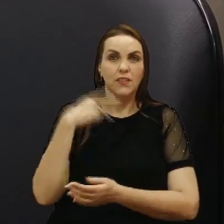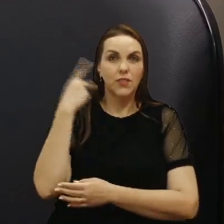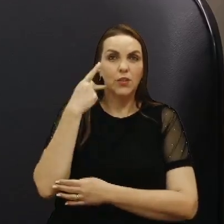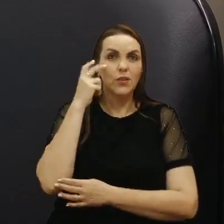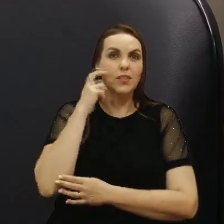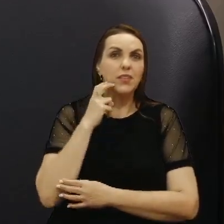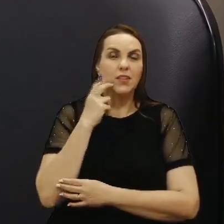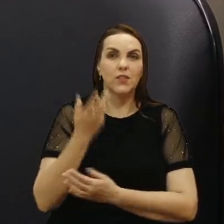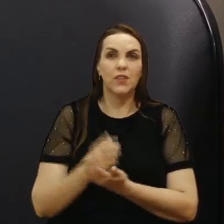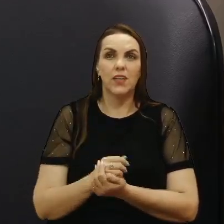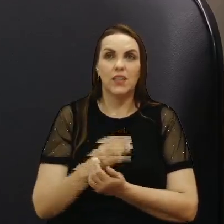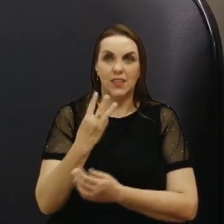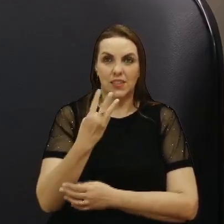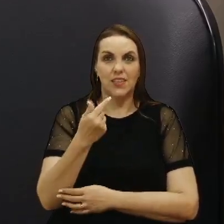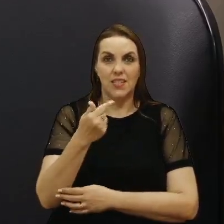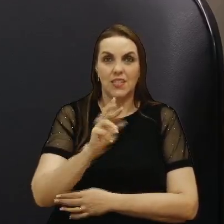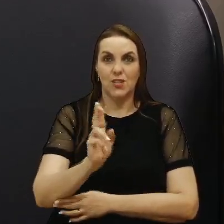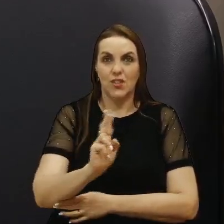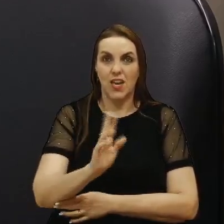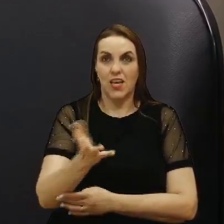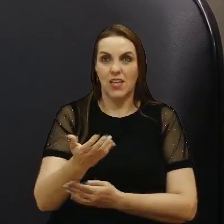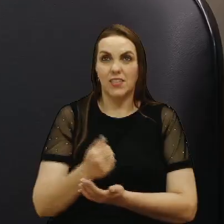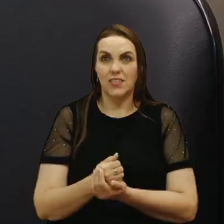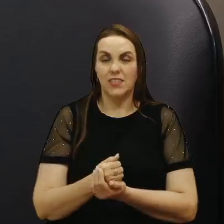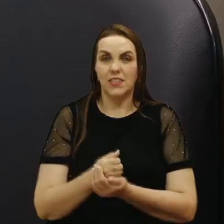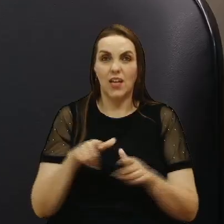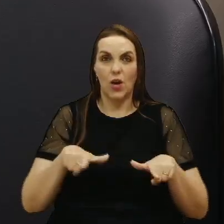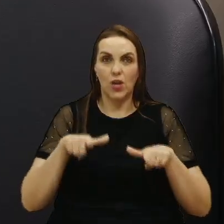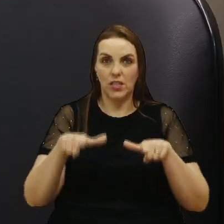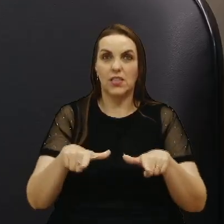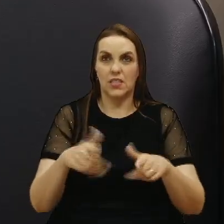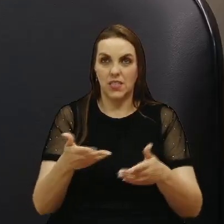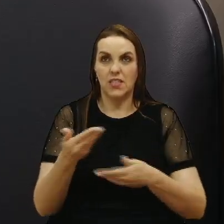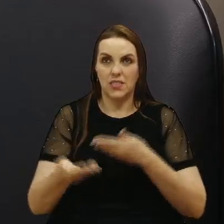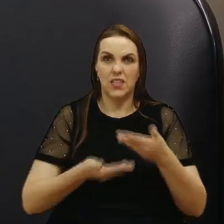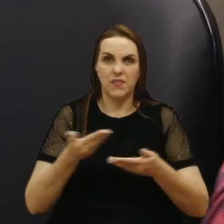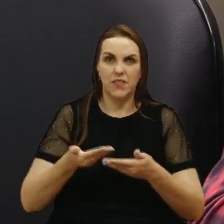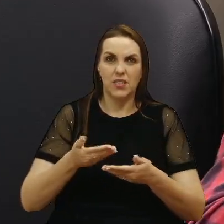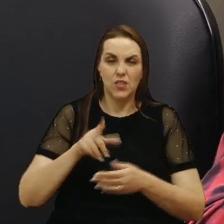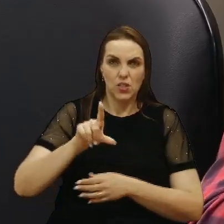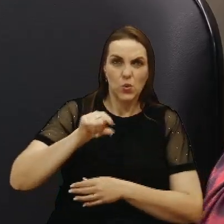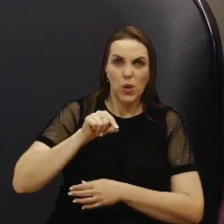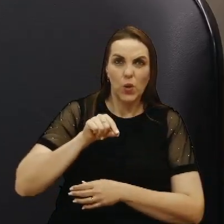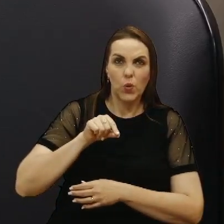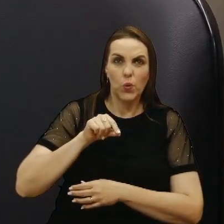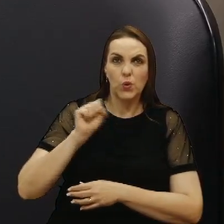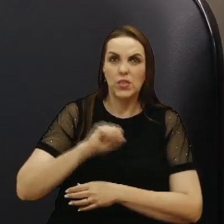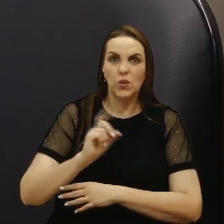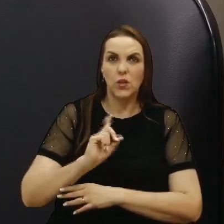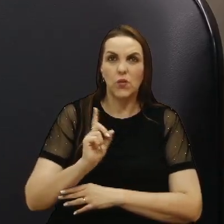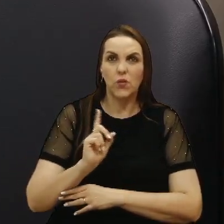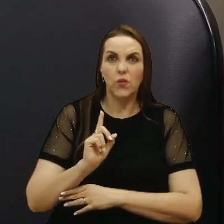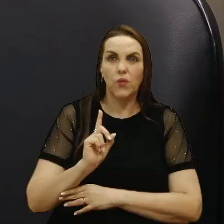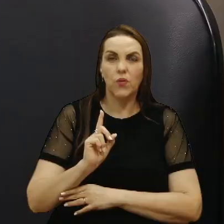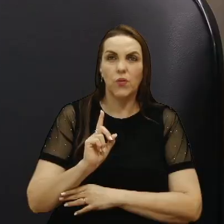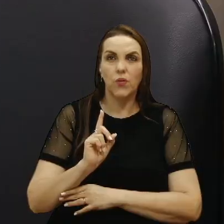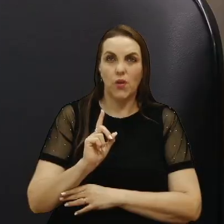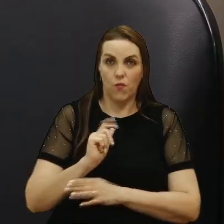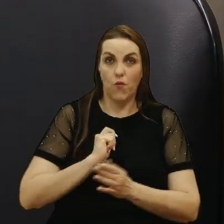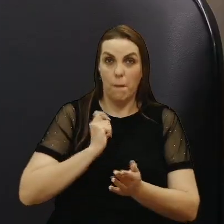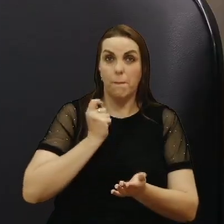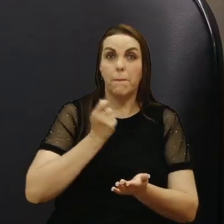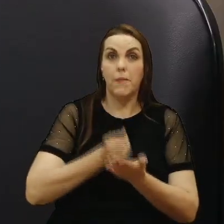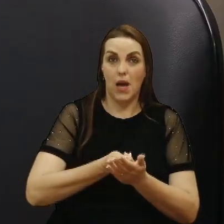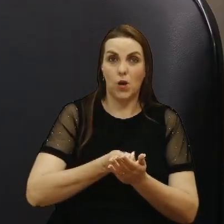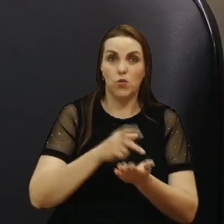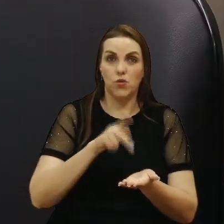ali, reiterando, né? Então, a nota ali, a ordem de serviço que vai ser escolhida ou foi? Não, esse que foi pago. É o que foi pago, na verdade,